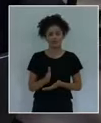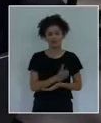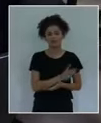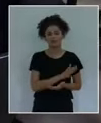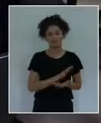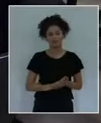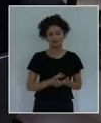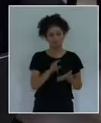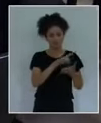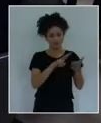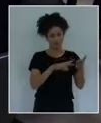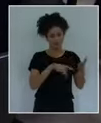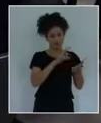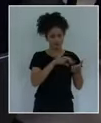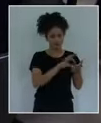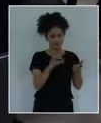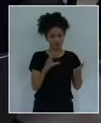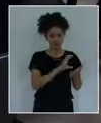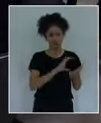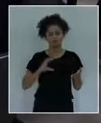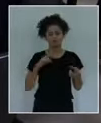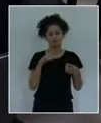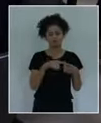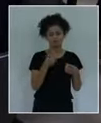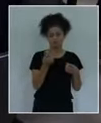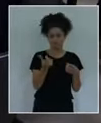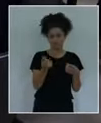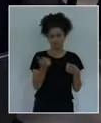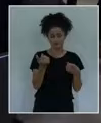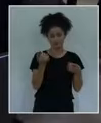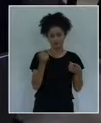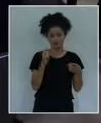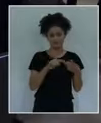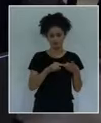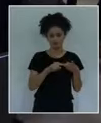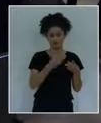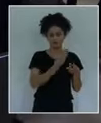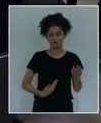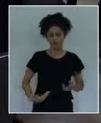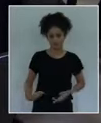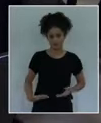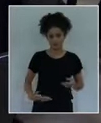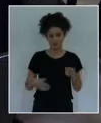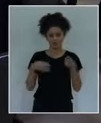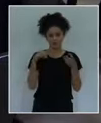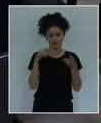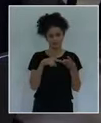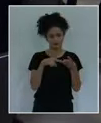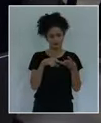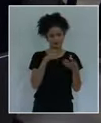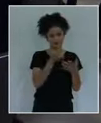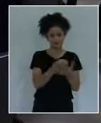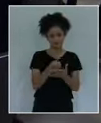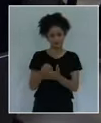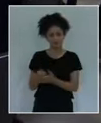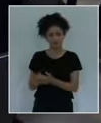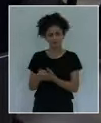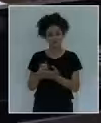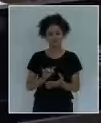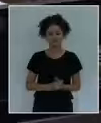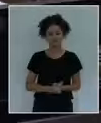Leitura dos pareceres das comissões de Finanças, Legislação e Justiça, Serviços Públicos Municipais, Orçamento e Tomada de